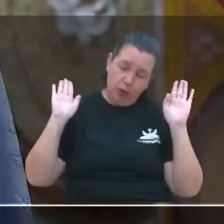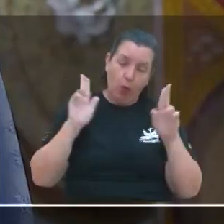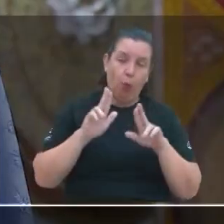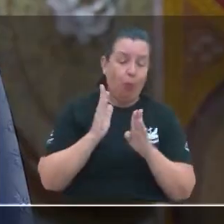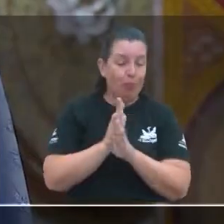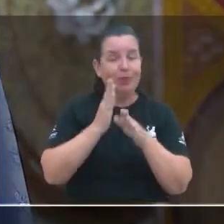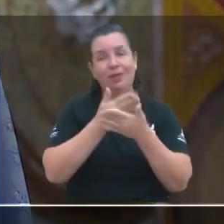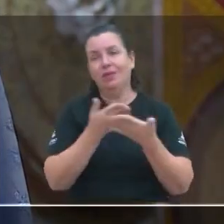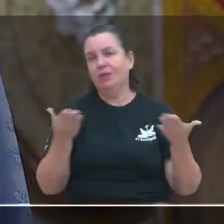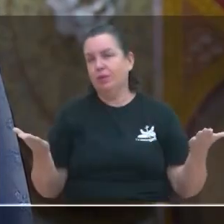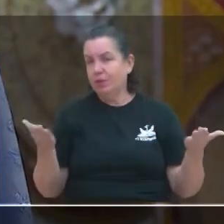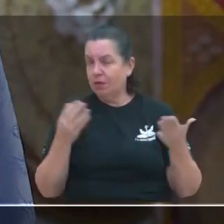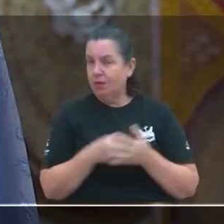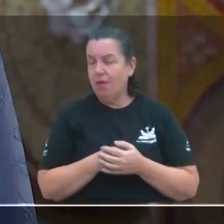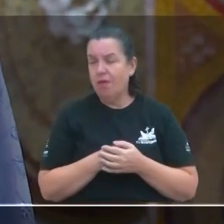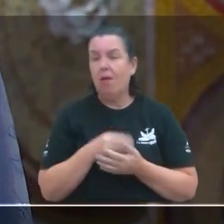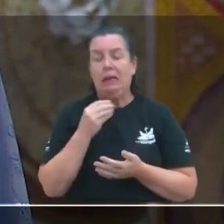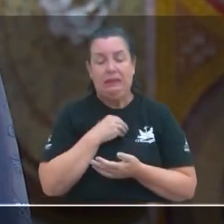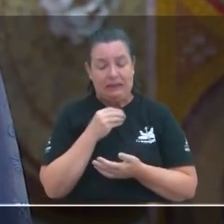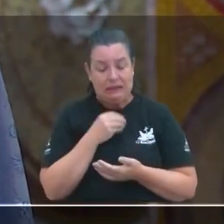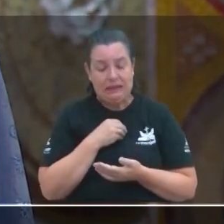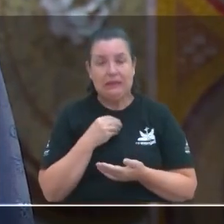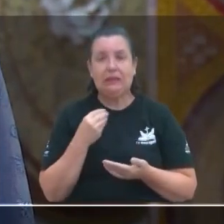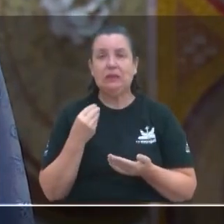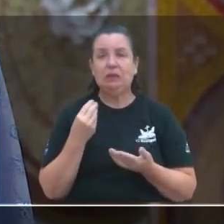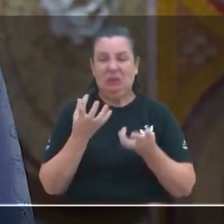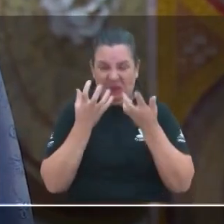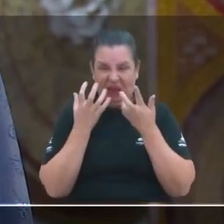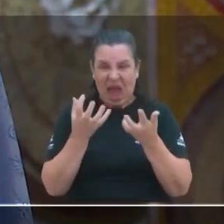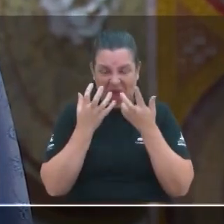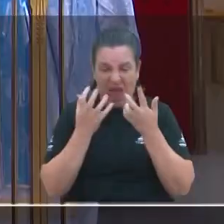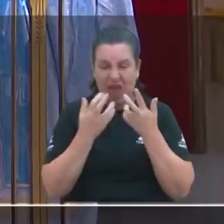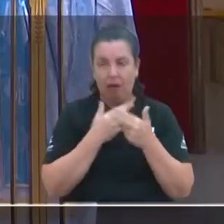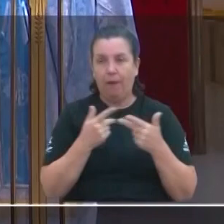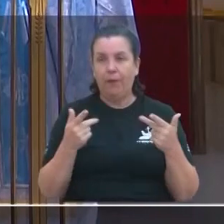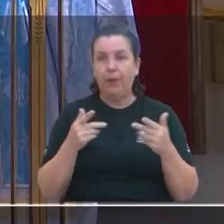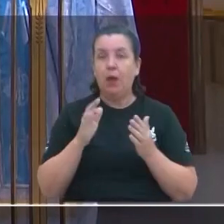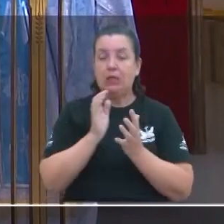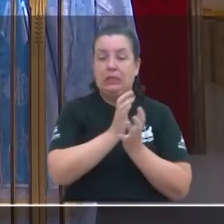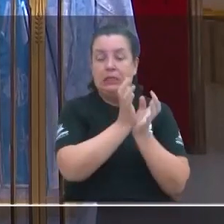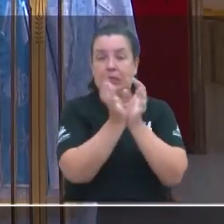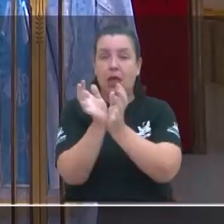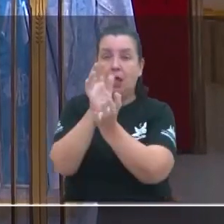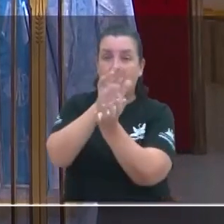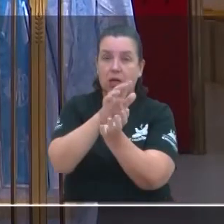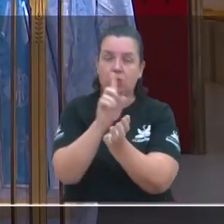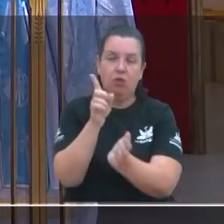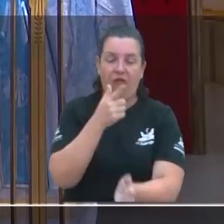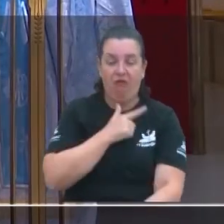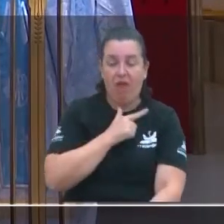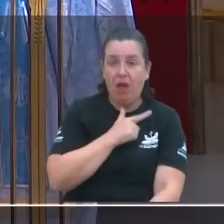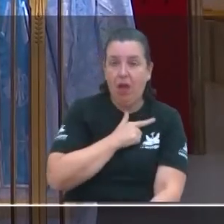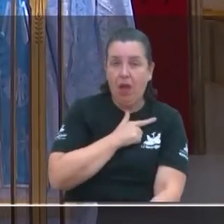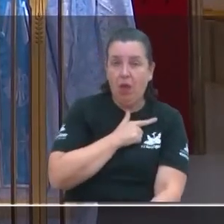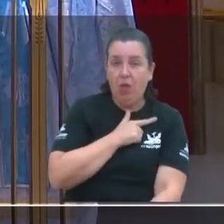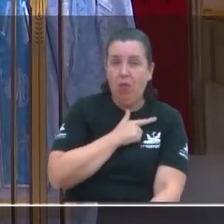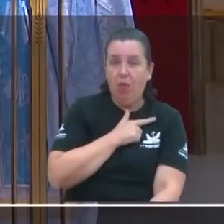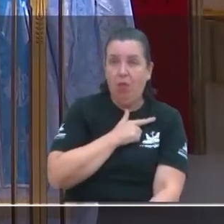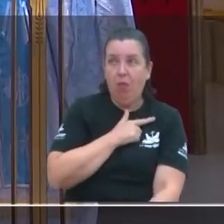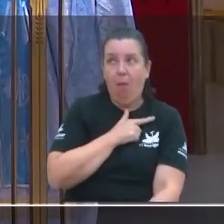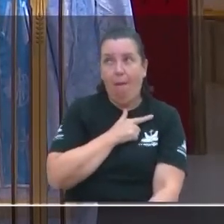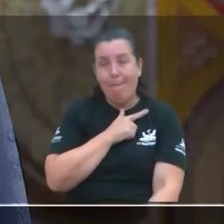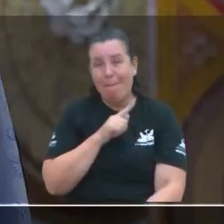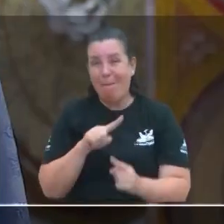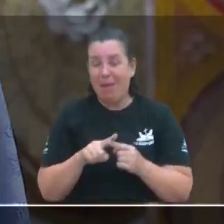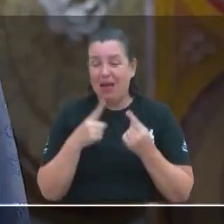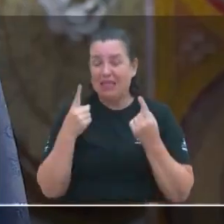Gente, os dragões hoje só não são feios como descrito, mas eles